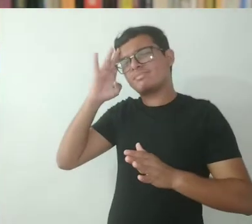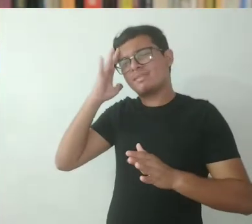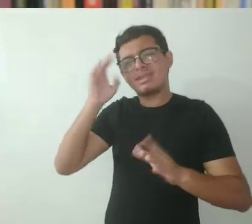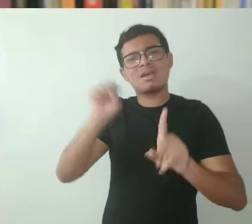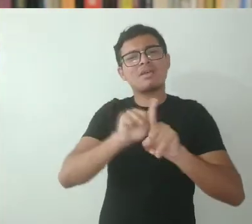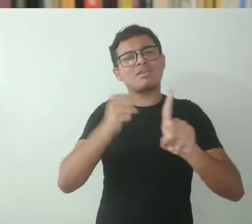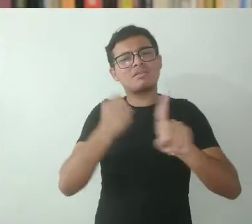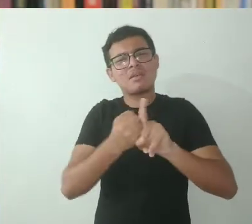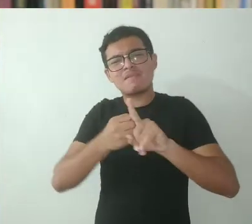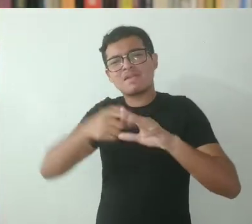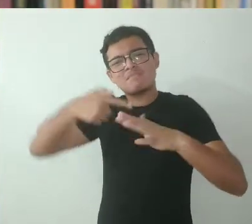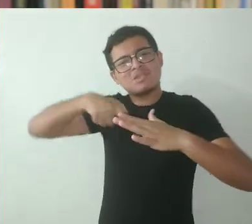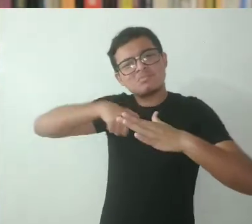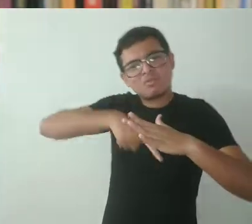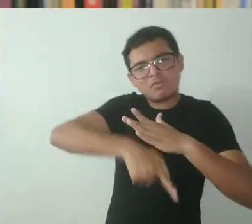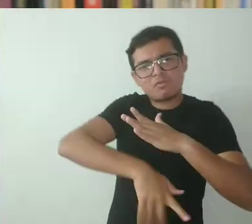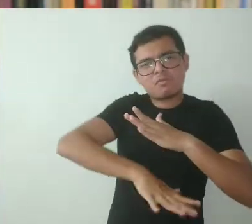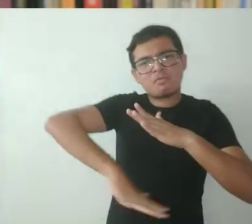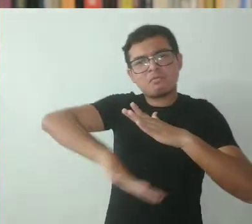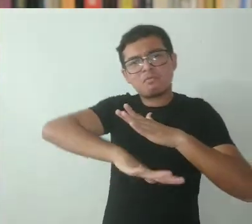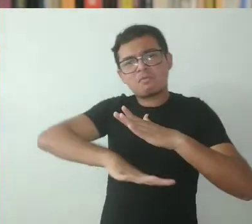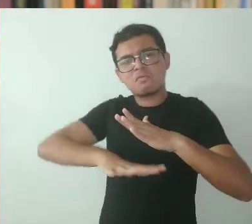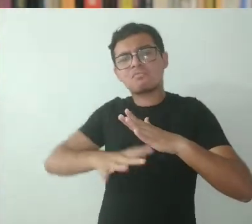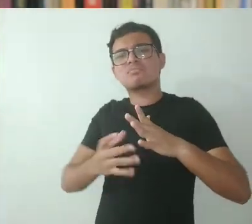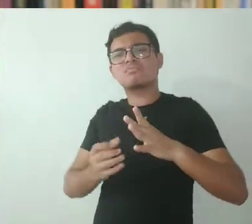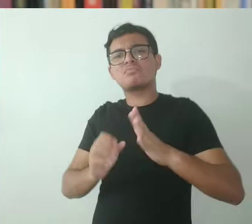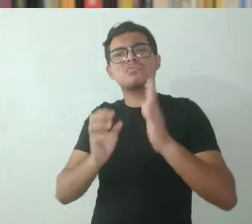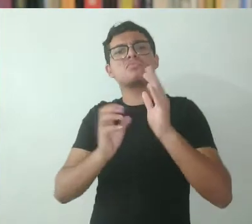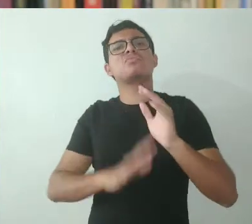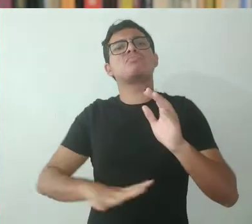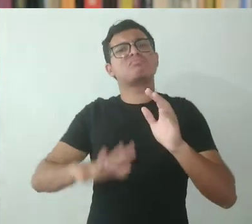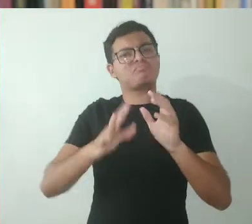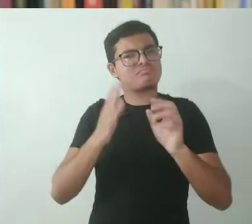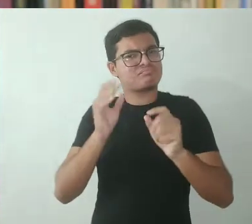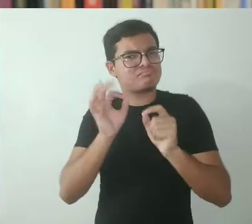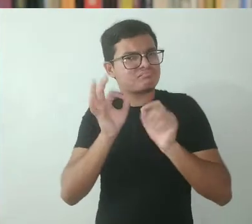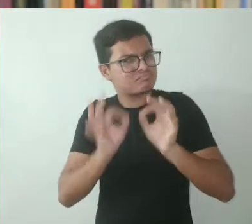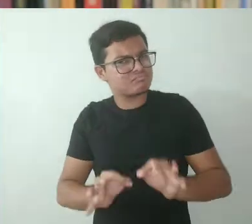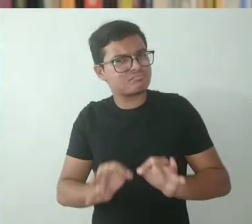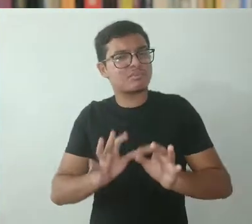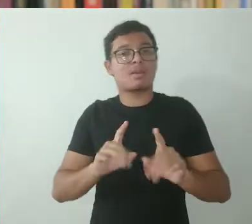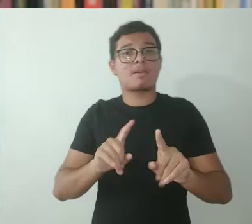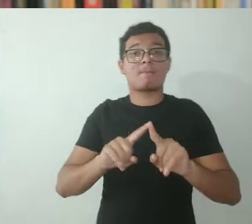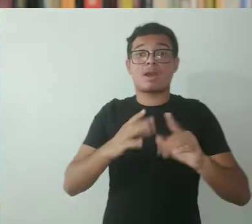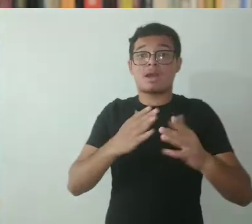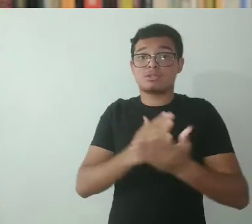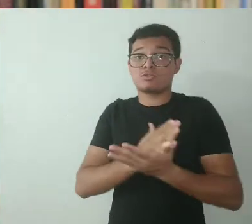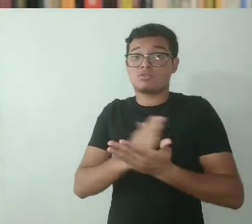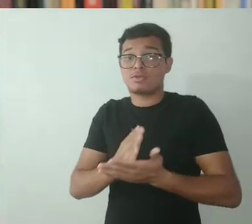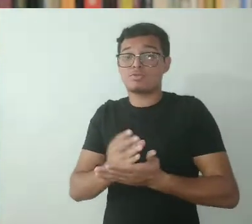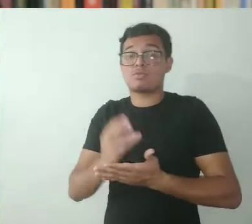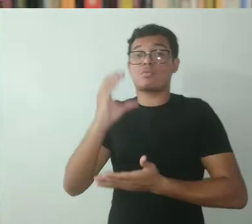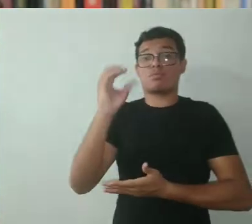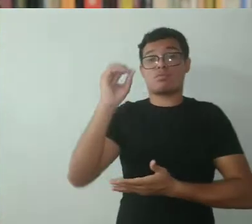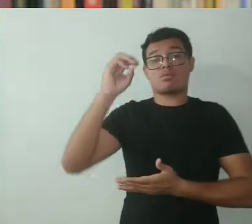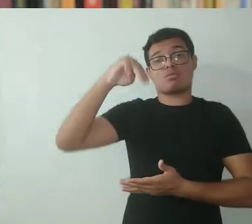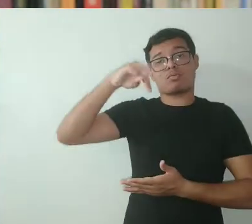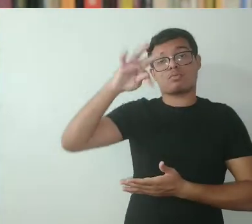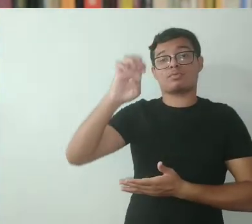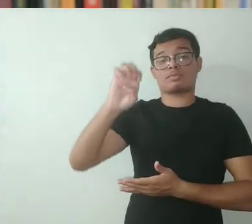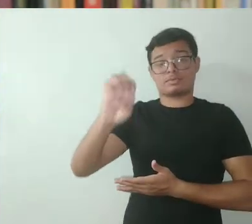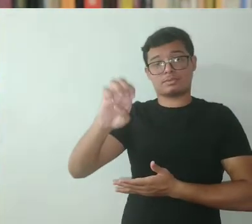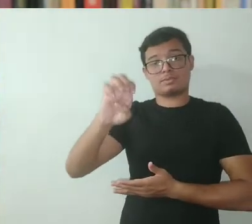Então, a sociologia veio com Augusto Comte, primeiramente, mas ele ainda não tinha chamado a